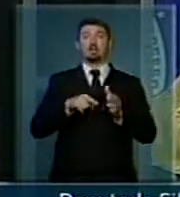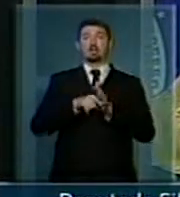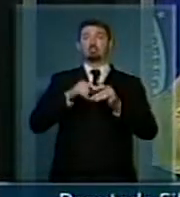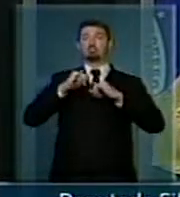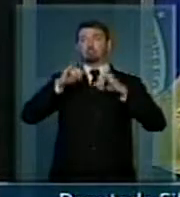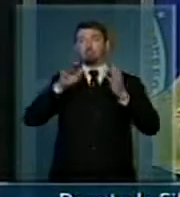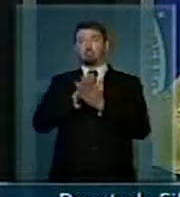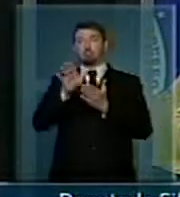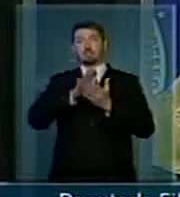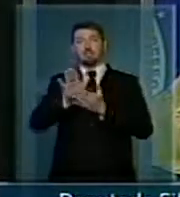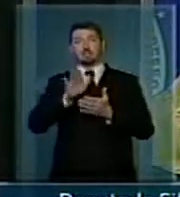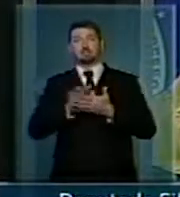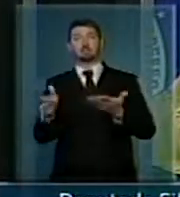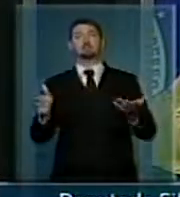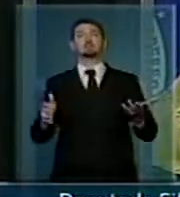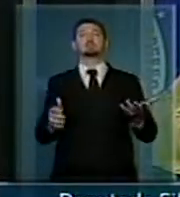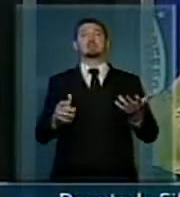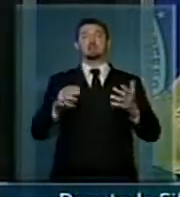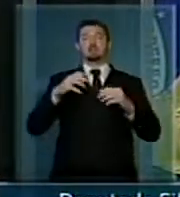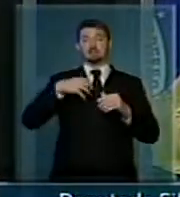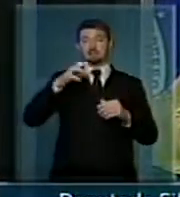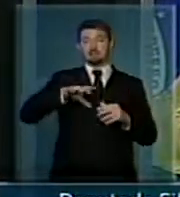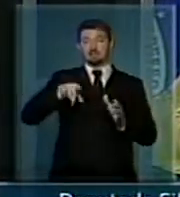científicas têm baixa frequência de colaboração